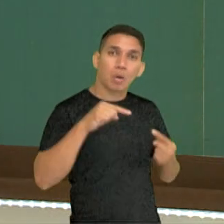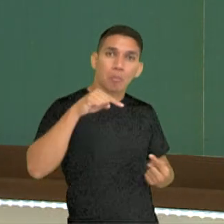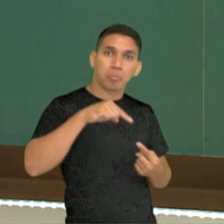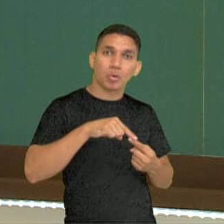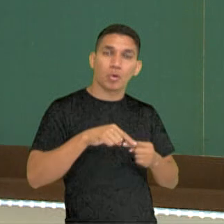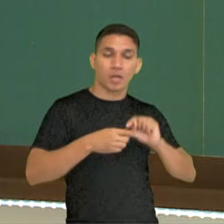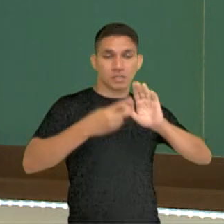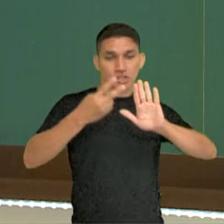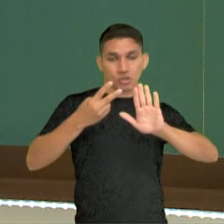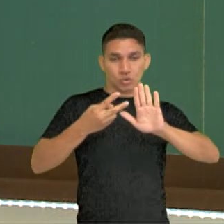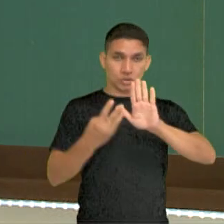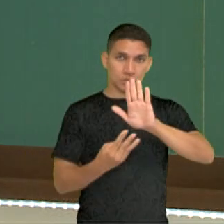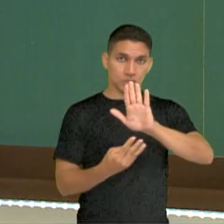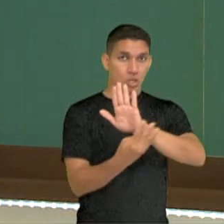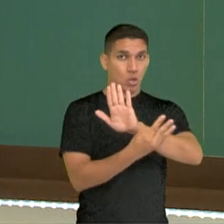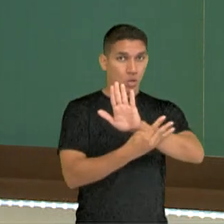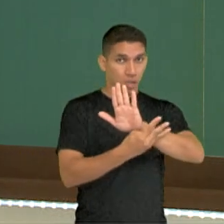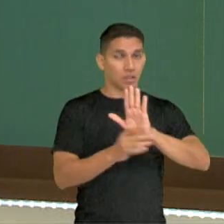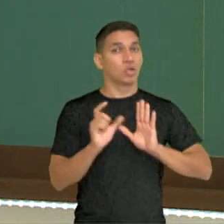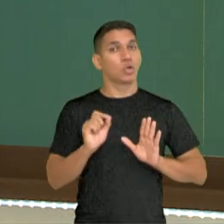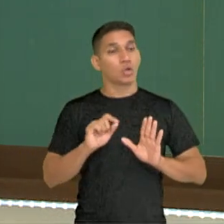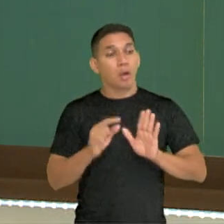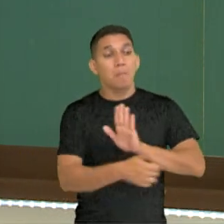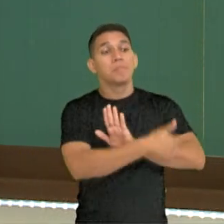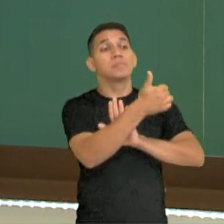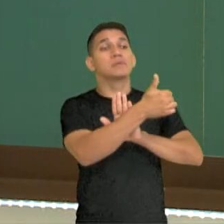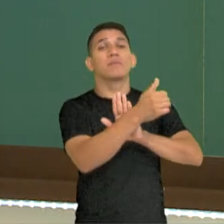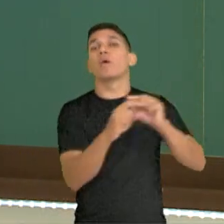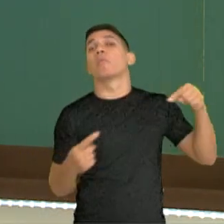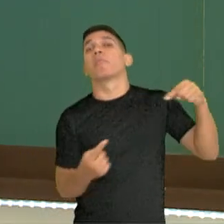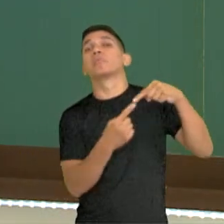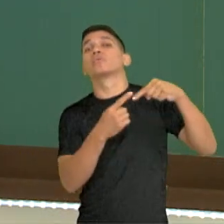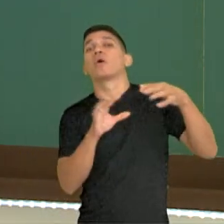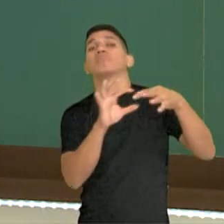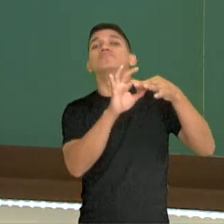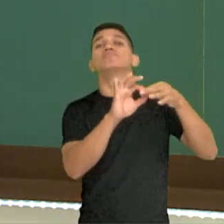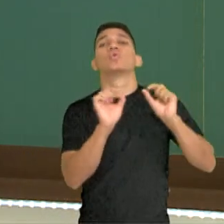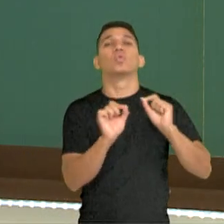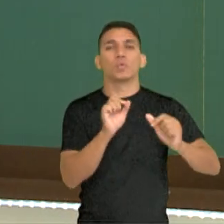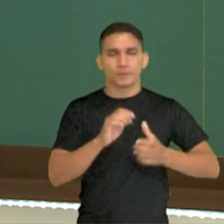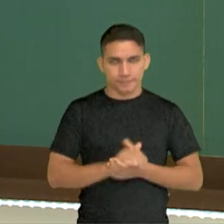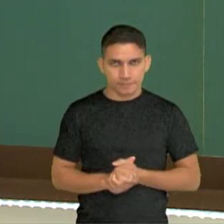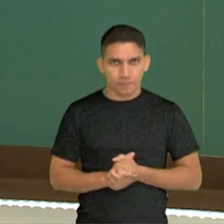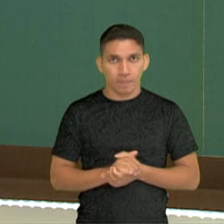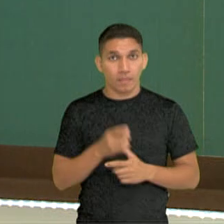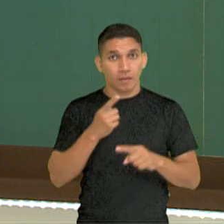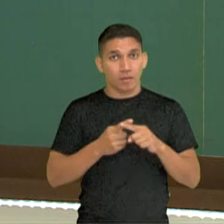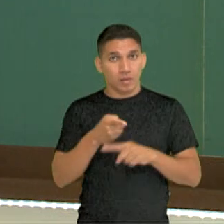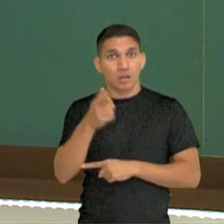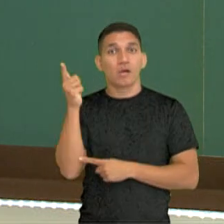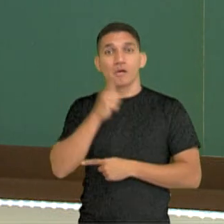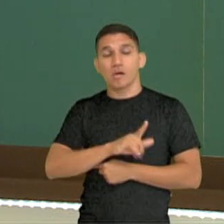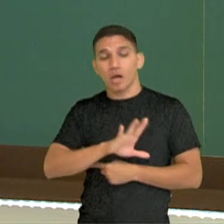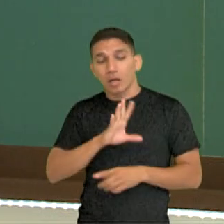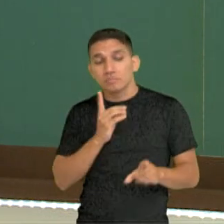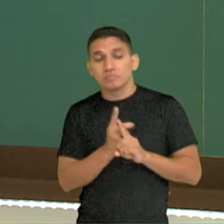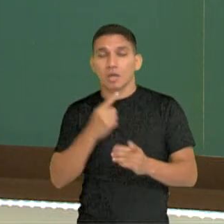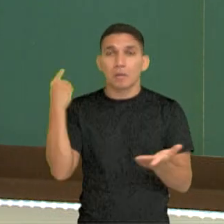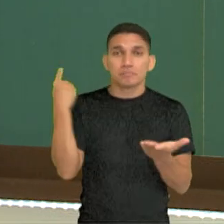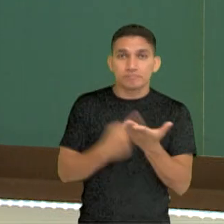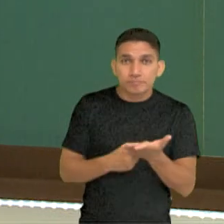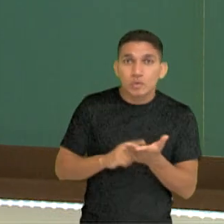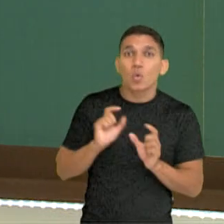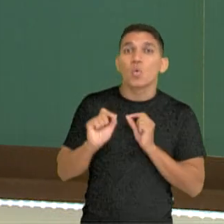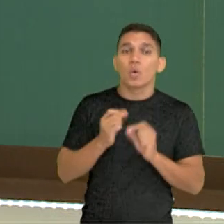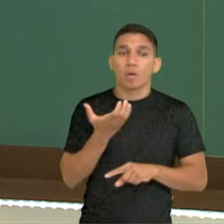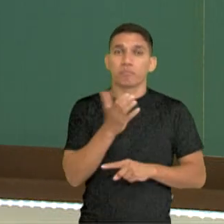segundo, terceiro ou quarto quadrante, no primeiro quadrante. Para quê? Para que você consiga determinar os valores